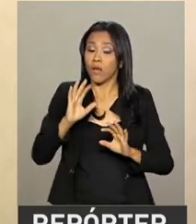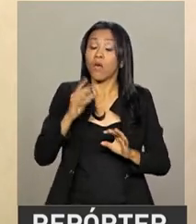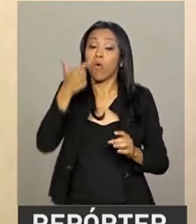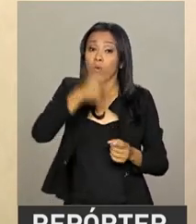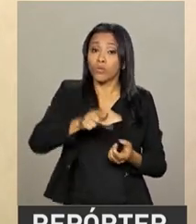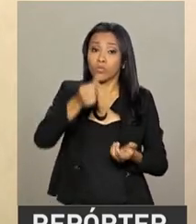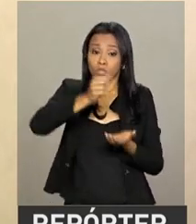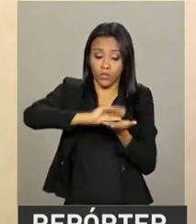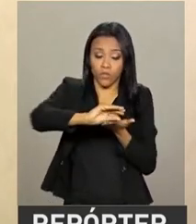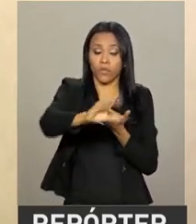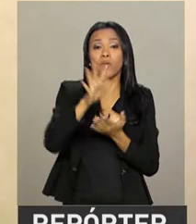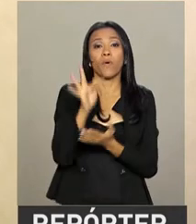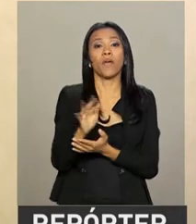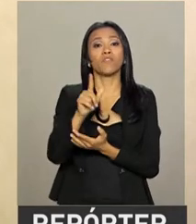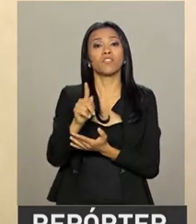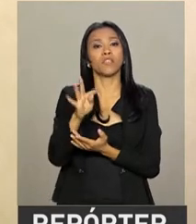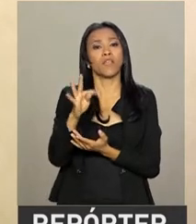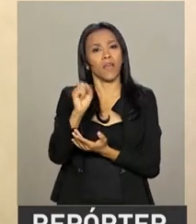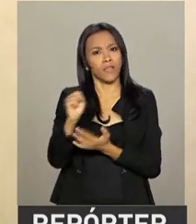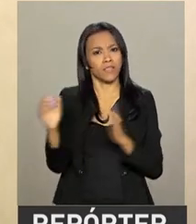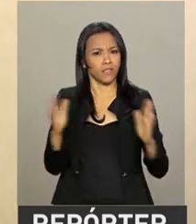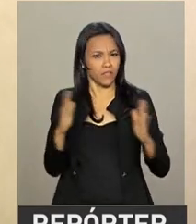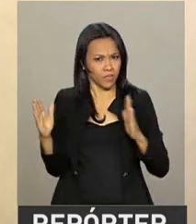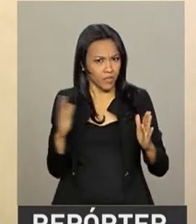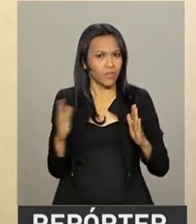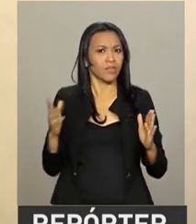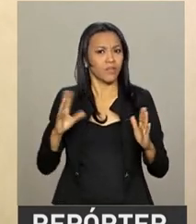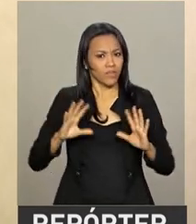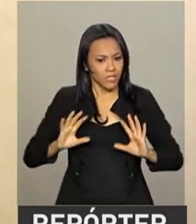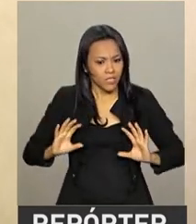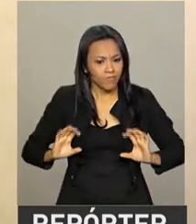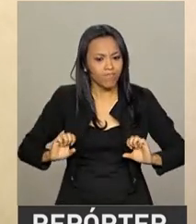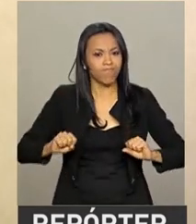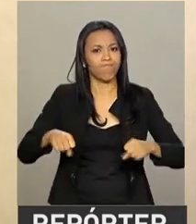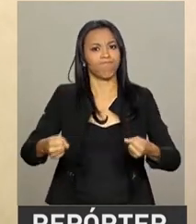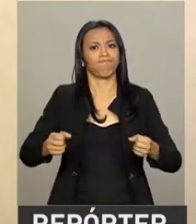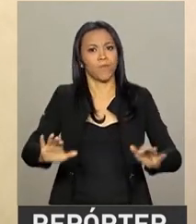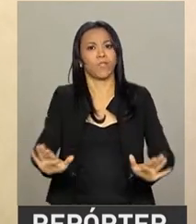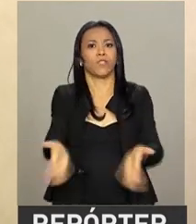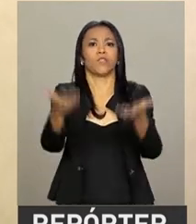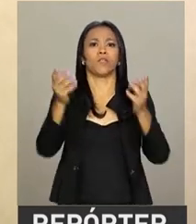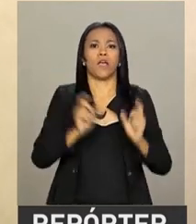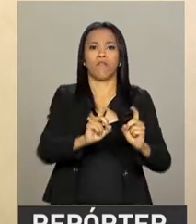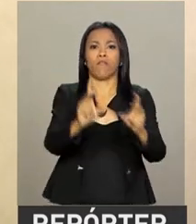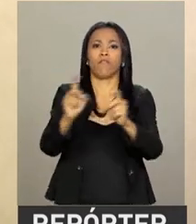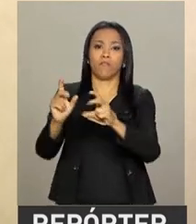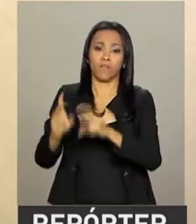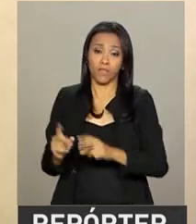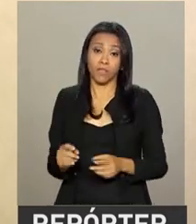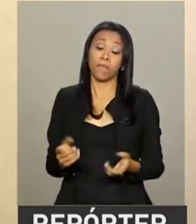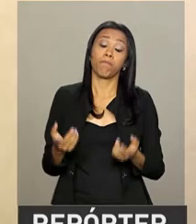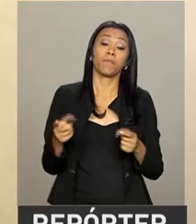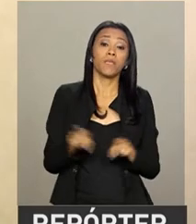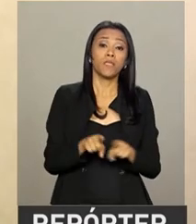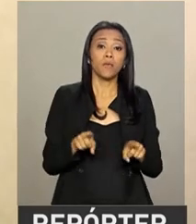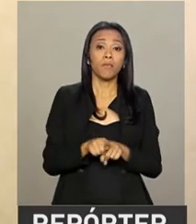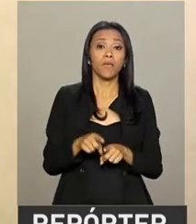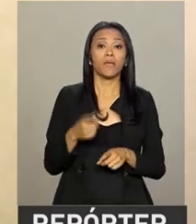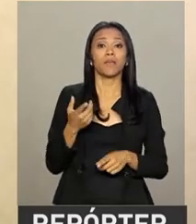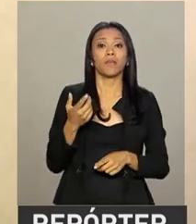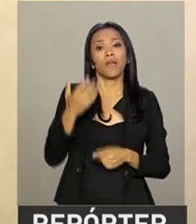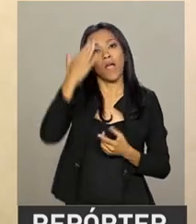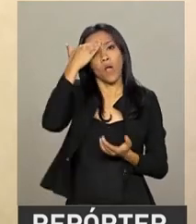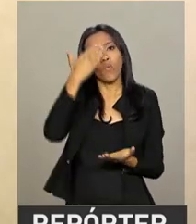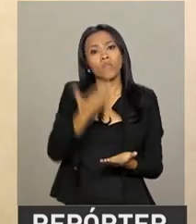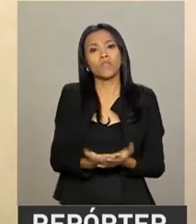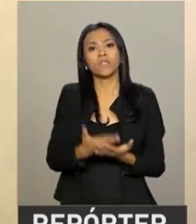FGTS, que vigorou de março a julho, também deram um empurrãozinho nas vendas do comércio. E algum resgate da